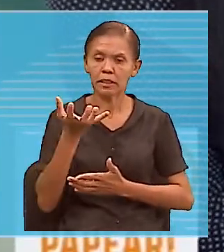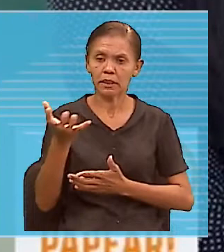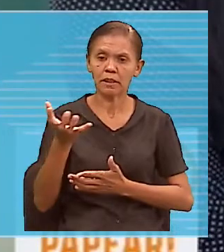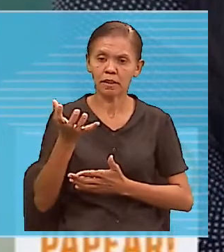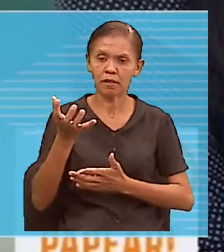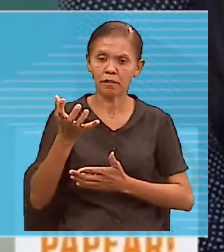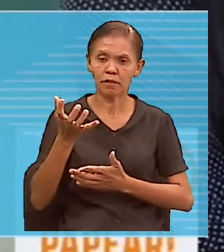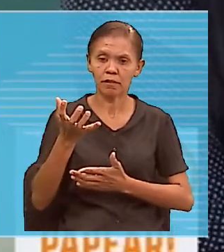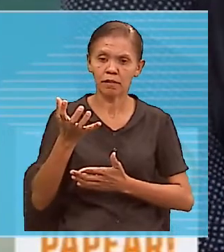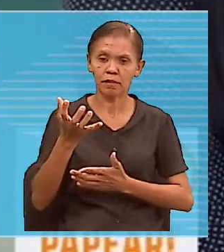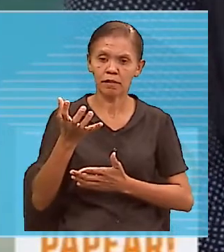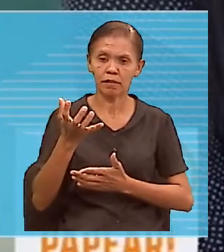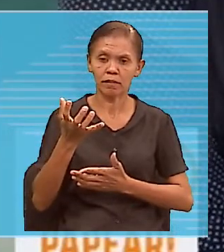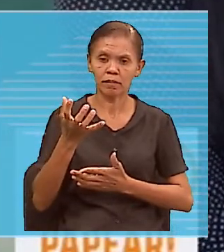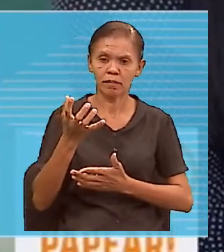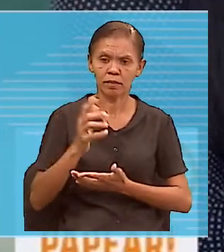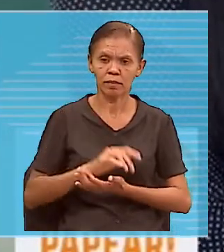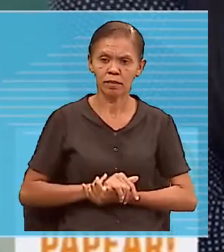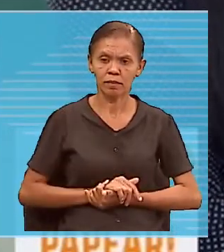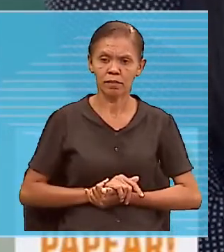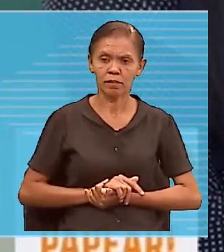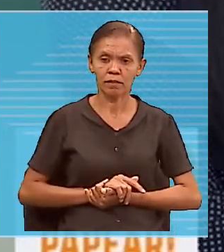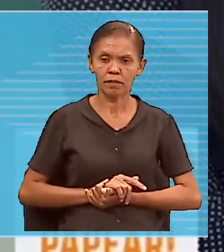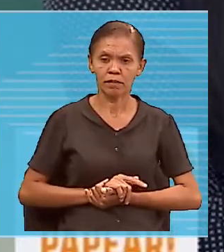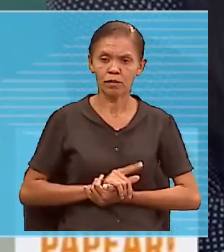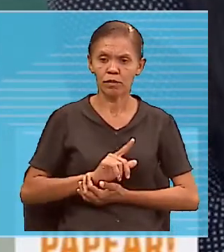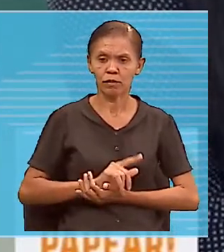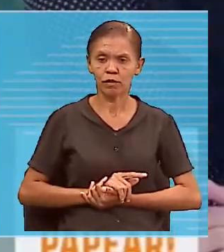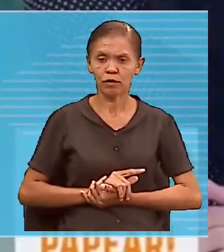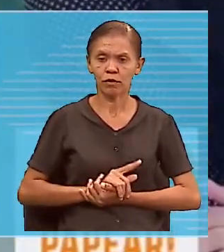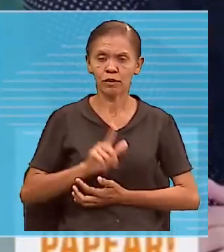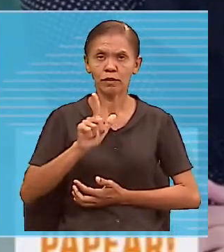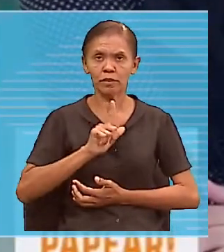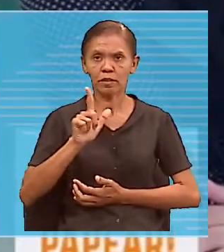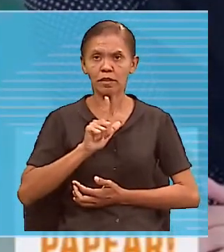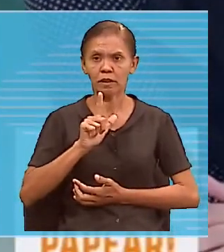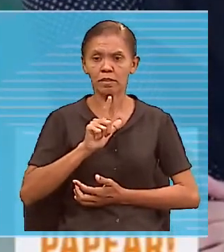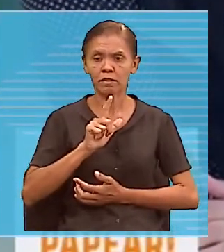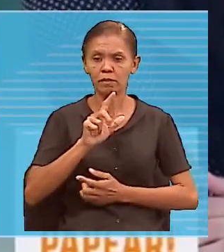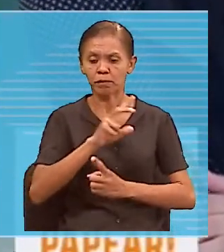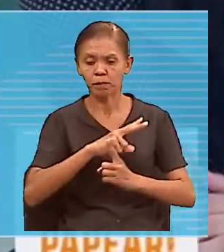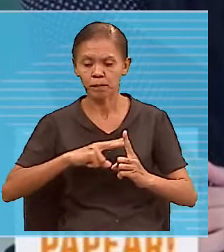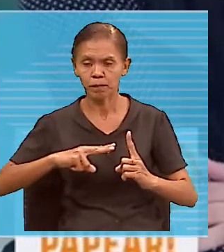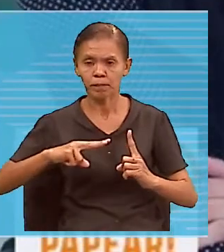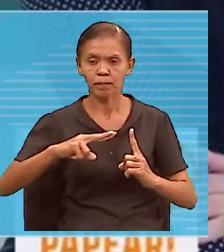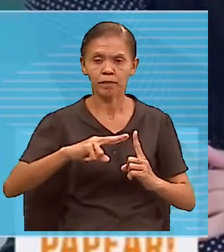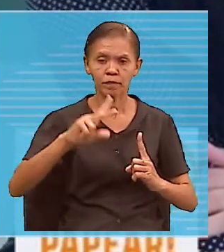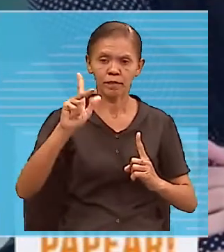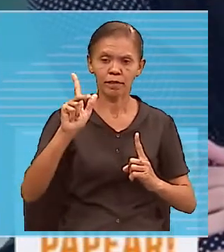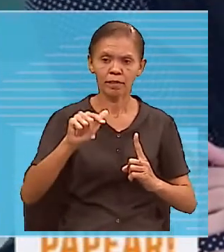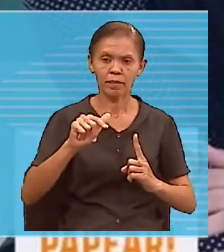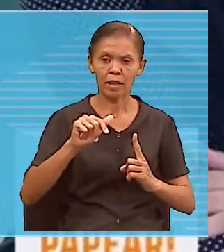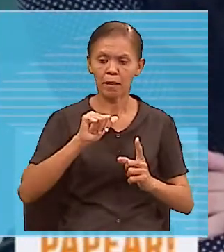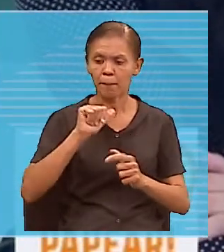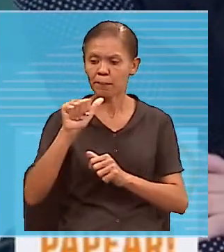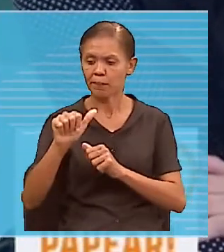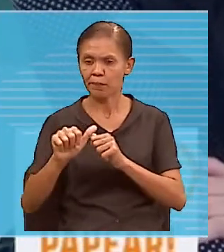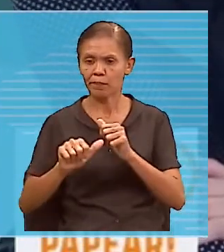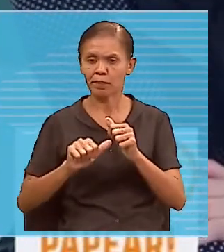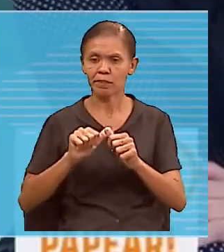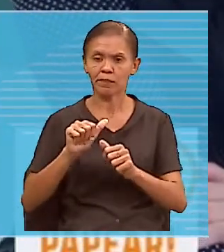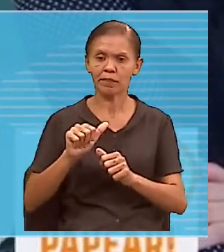com novos universos de palavras, de letras, de histórias. E agora os estudantes do Rotilhos têm a oportunidade